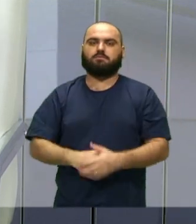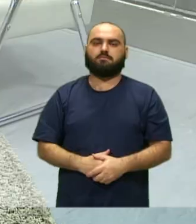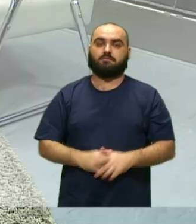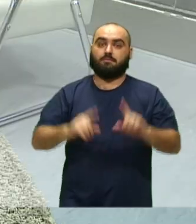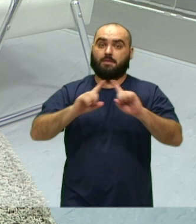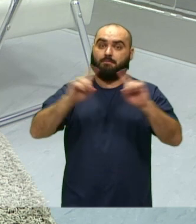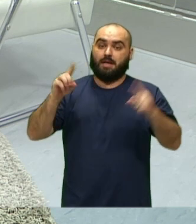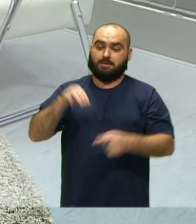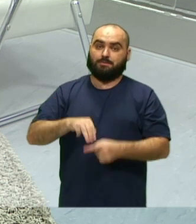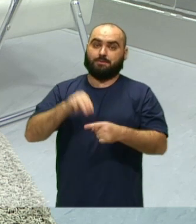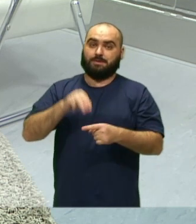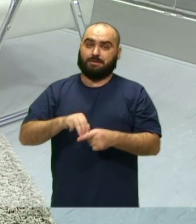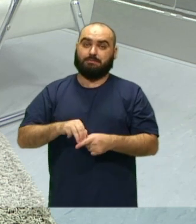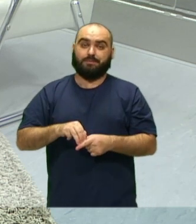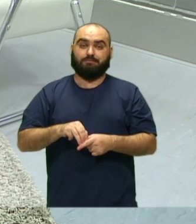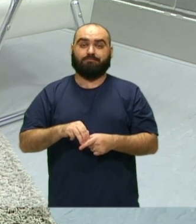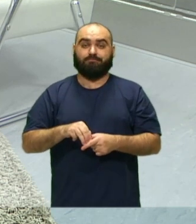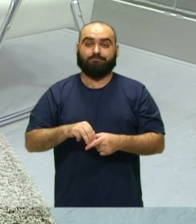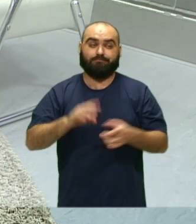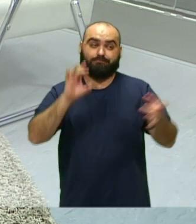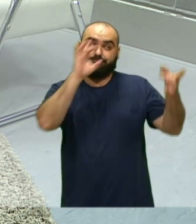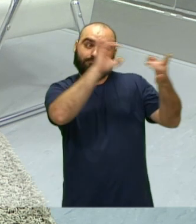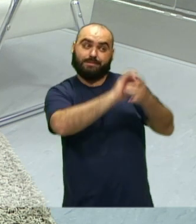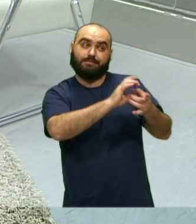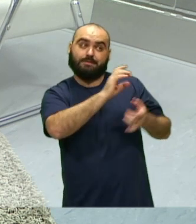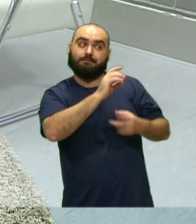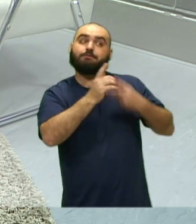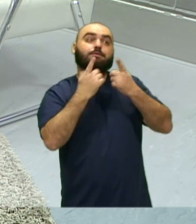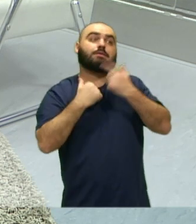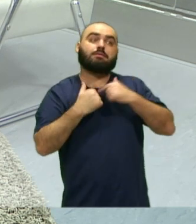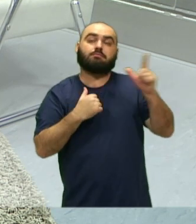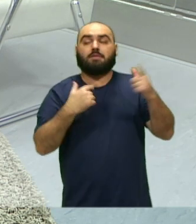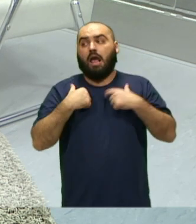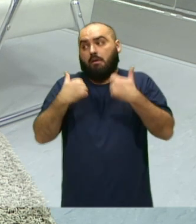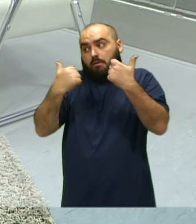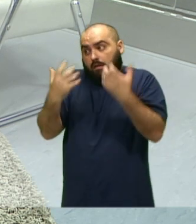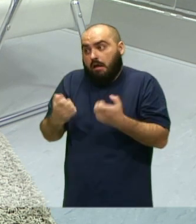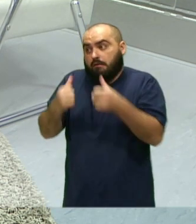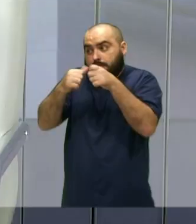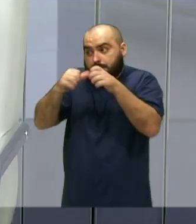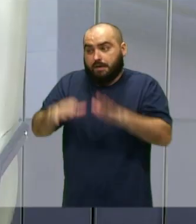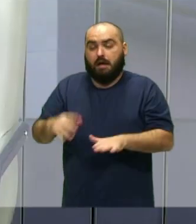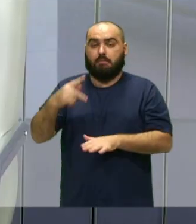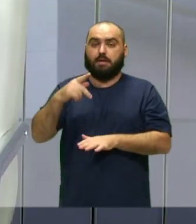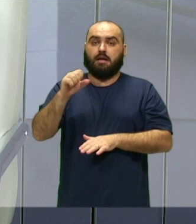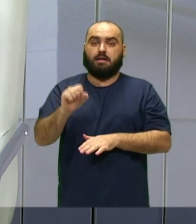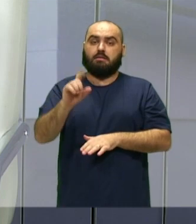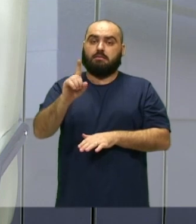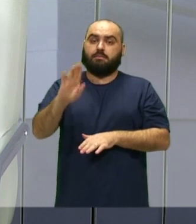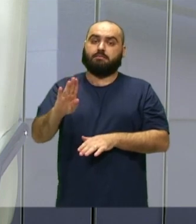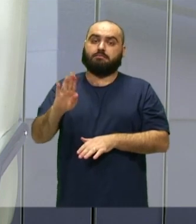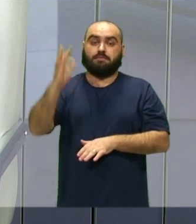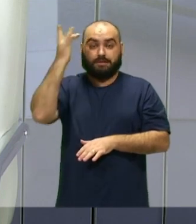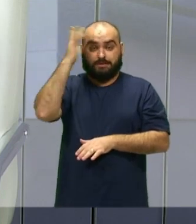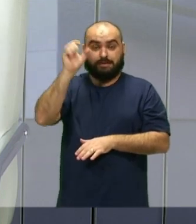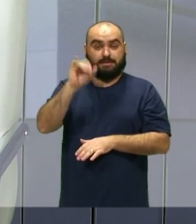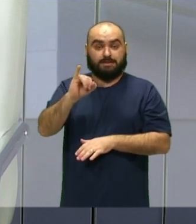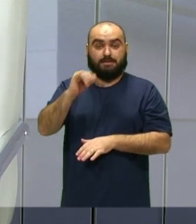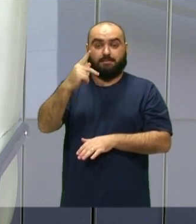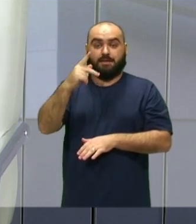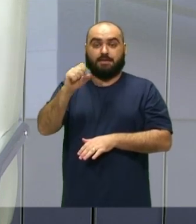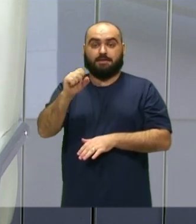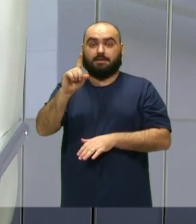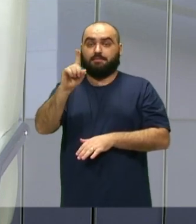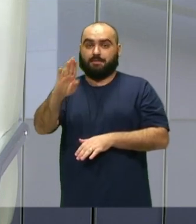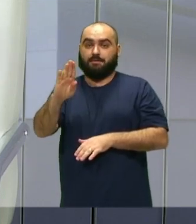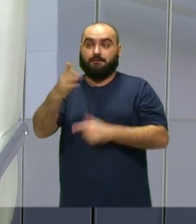o cenário municipal vai depender muito da vontade de como vai ficar lá em cima. Eu gostaria de ficar no PSDB, mas eu não sei se perto da eleição o PSDB será o